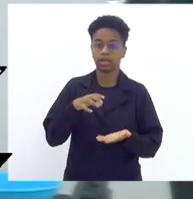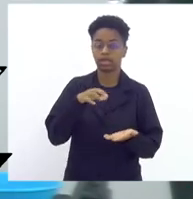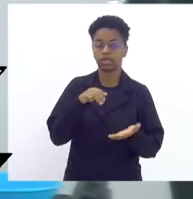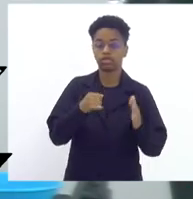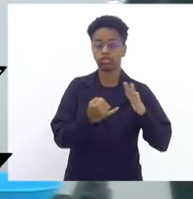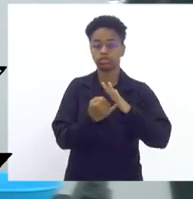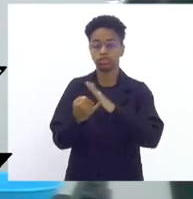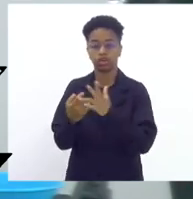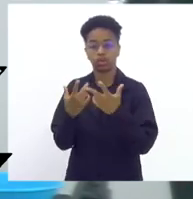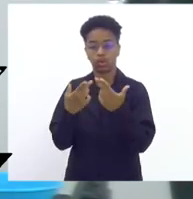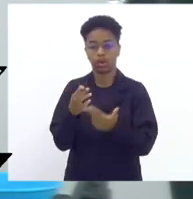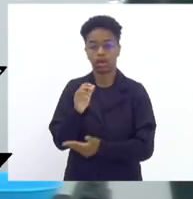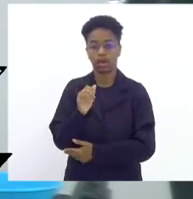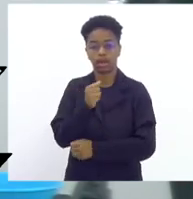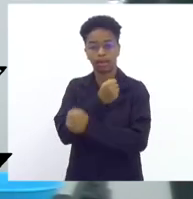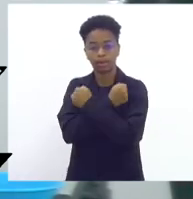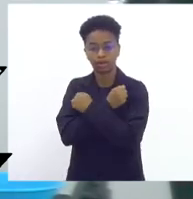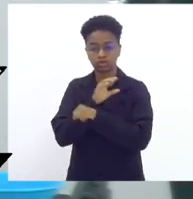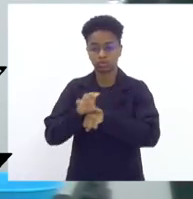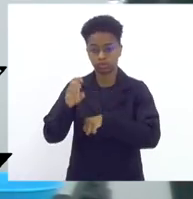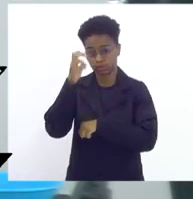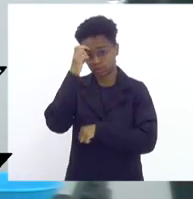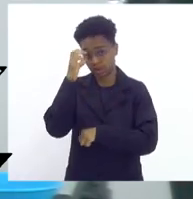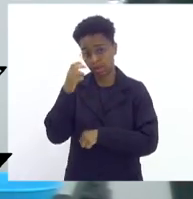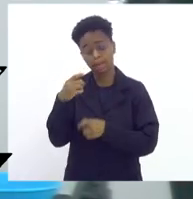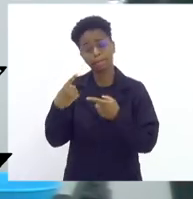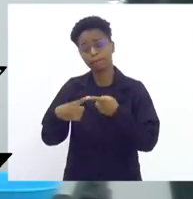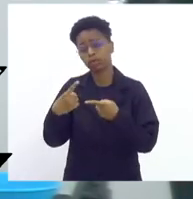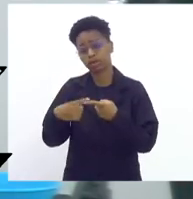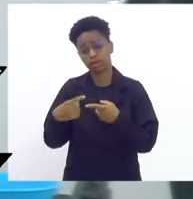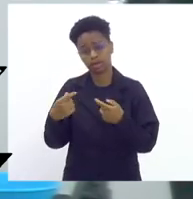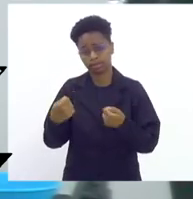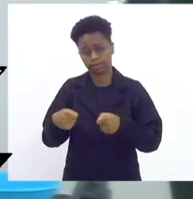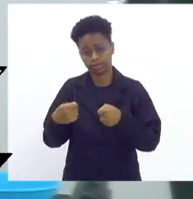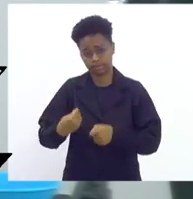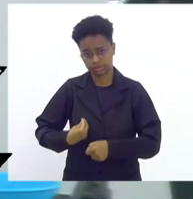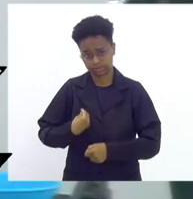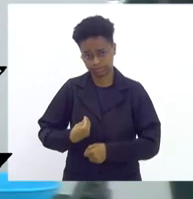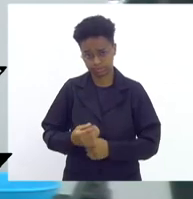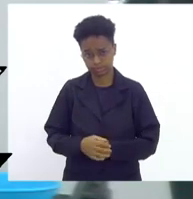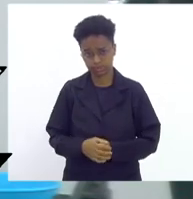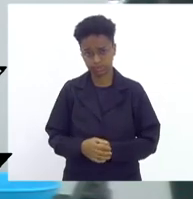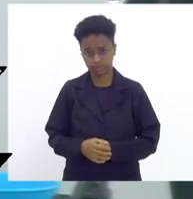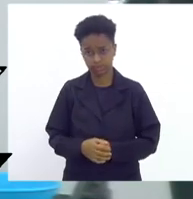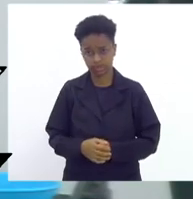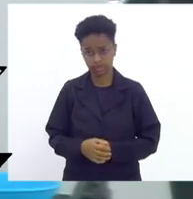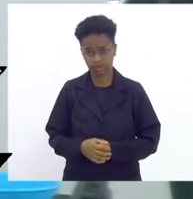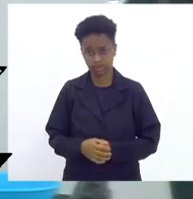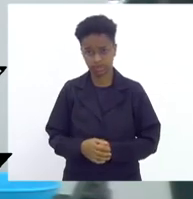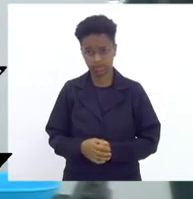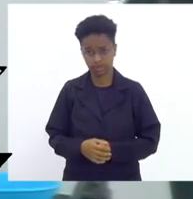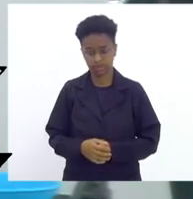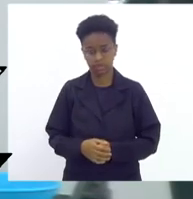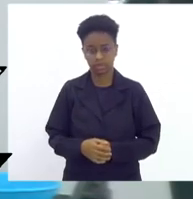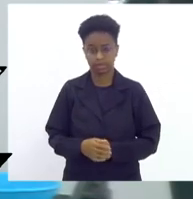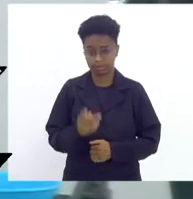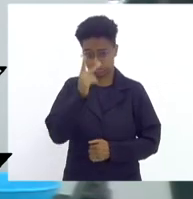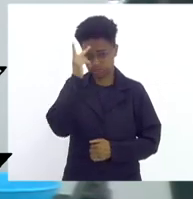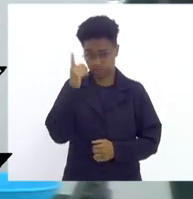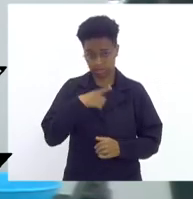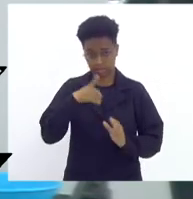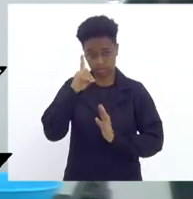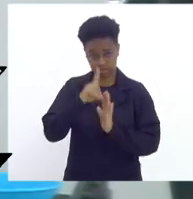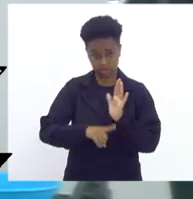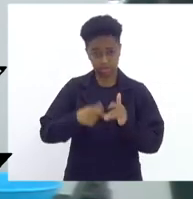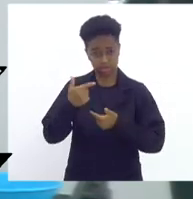abraço cultural precisam existir mesmo que pessoal acha refugiadas Imigrantes tenha direito ao trabalho por lei esse